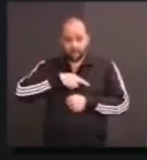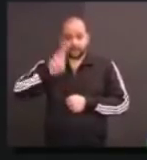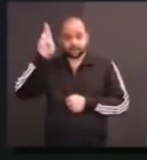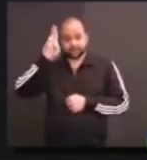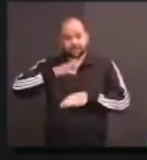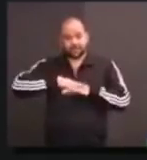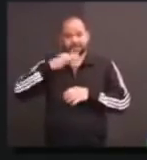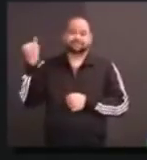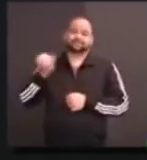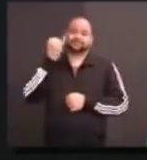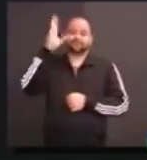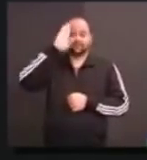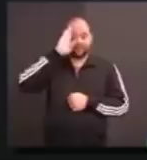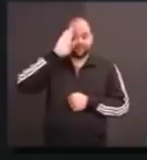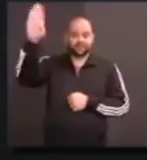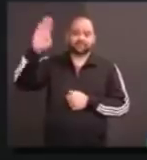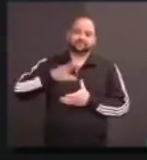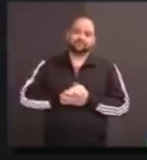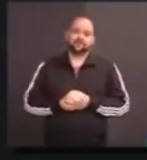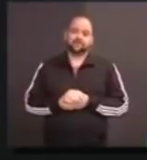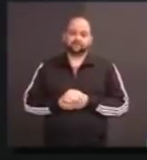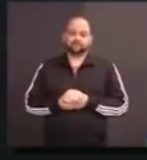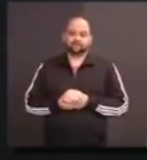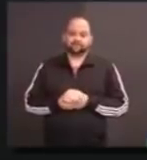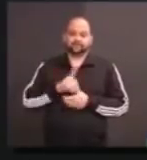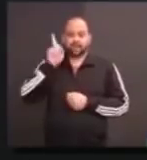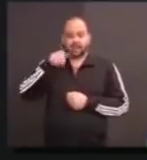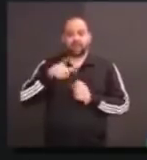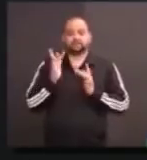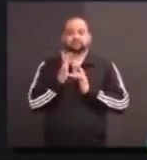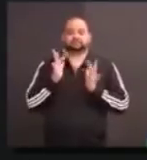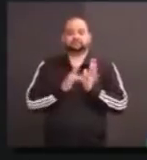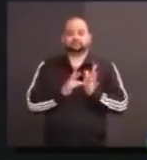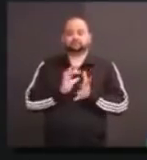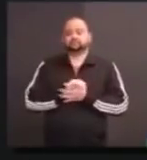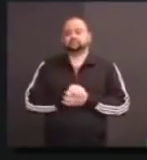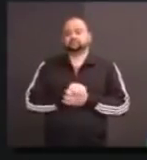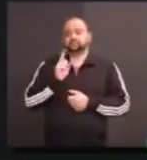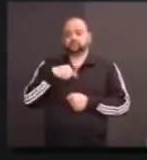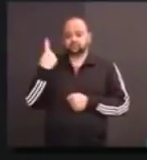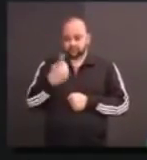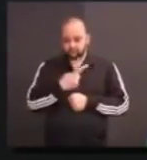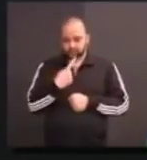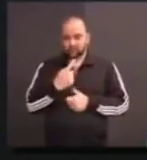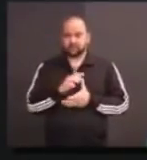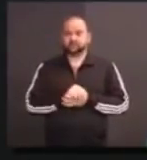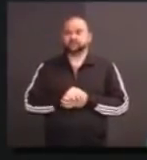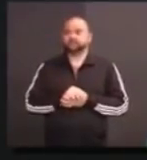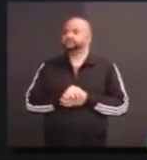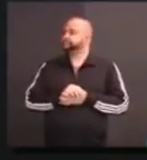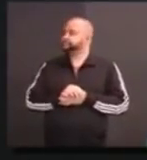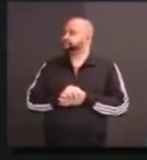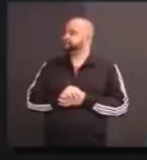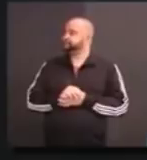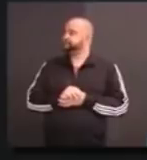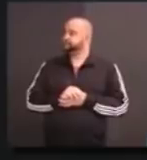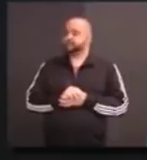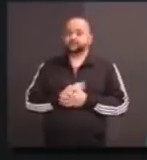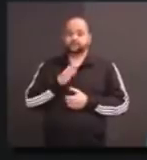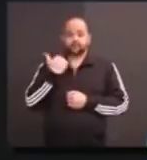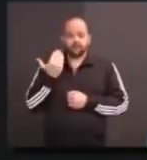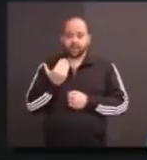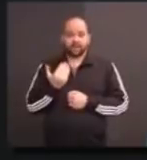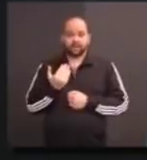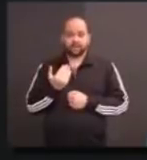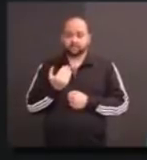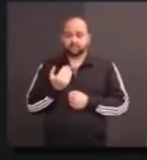causa. A causa é do Cristo. Nós vamos todos partir mais cedo ou mais tarde.